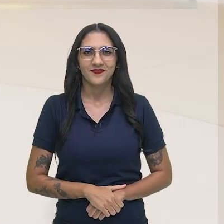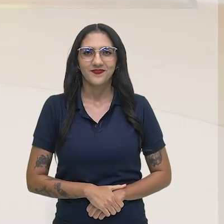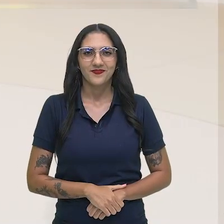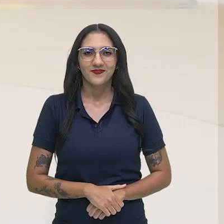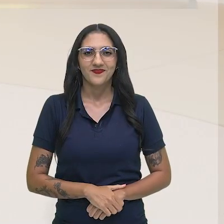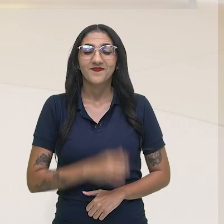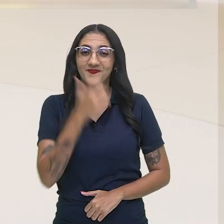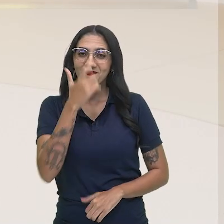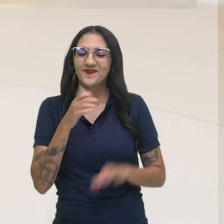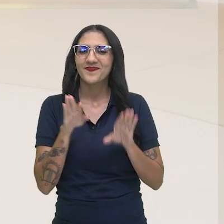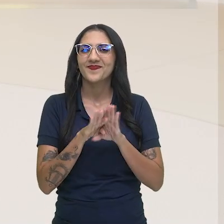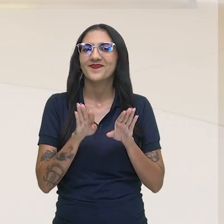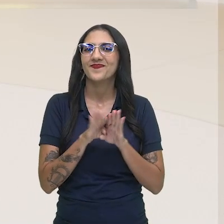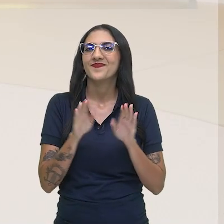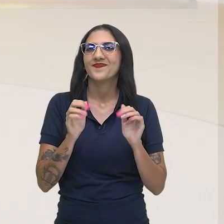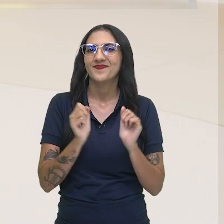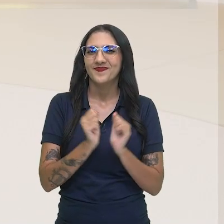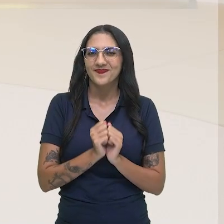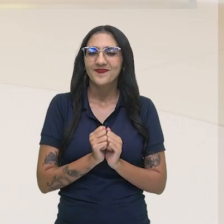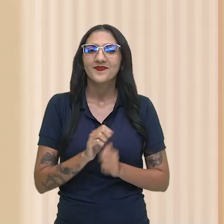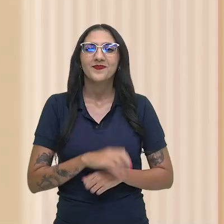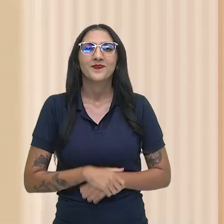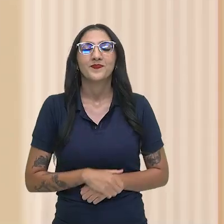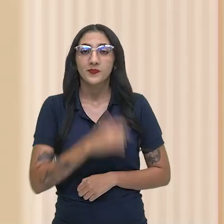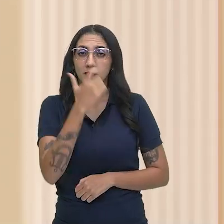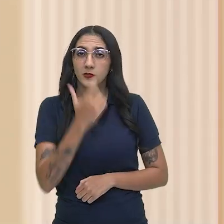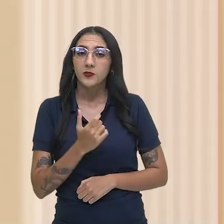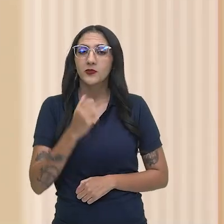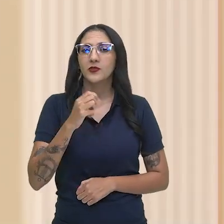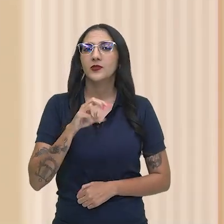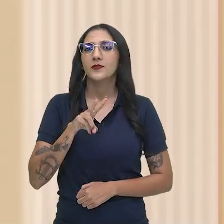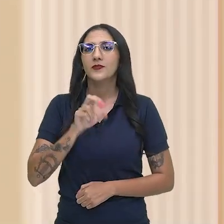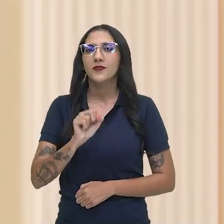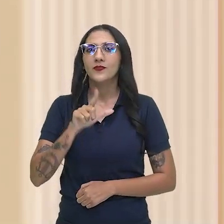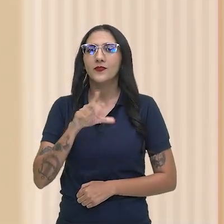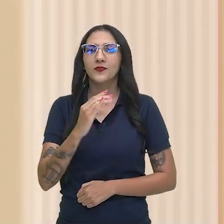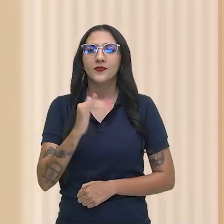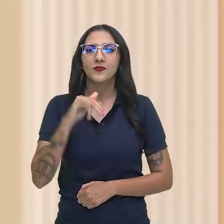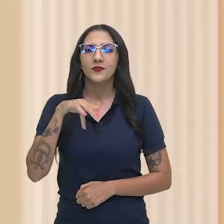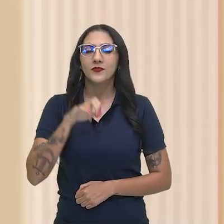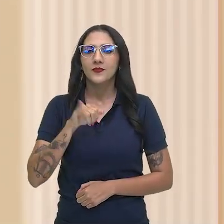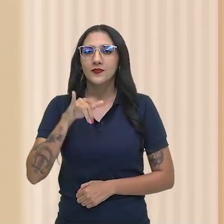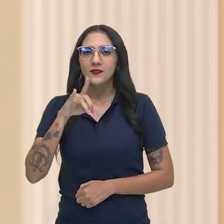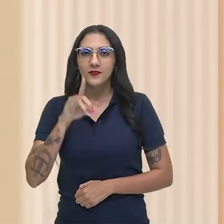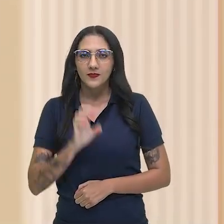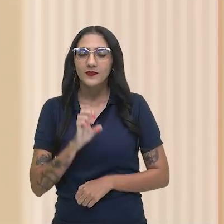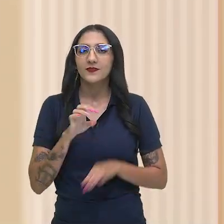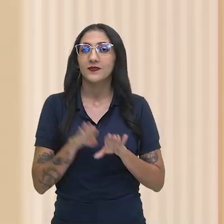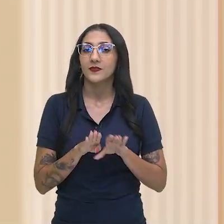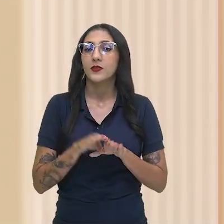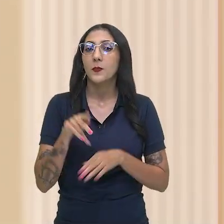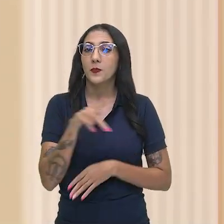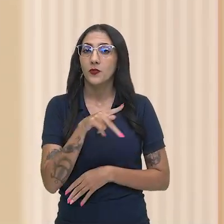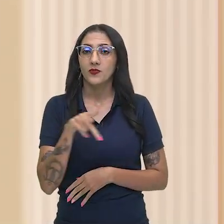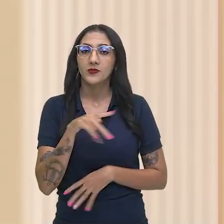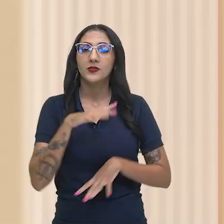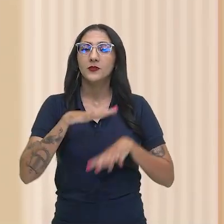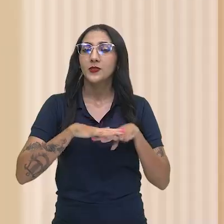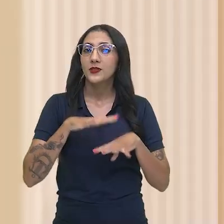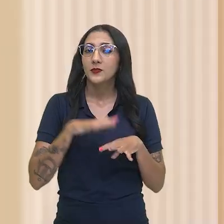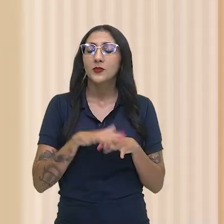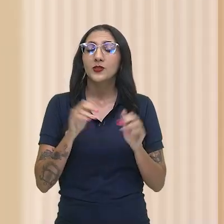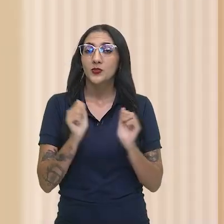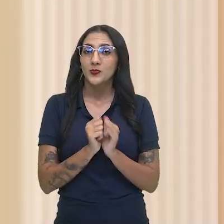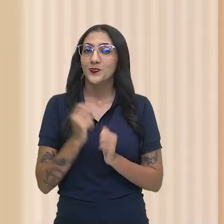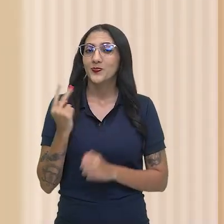Eu também estou aqui com vocês, professora Valcineide Malta, também do componente de matemática, para fazer par com a